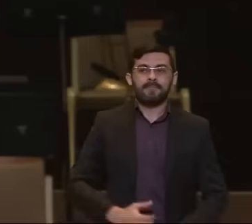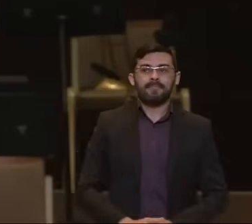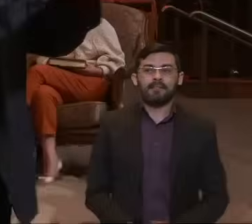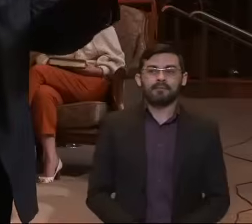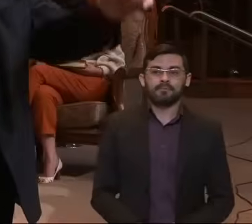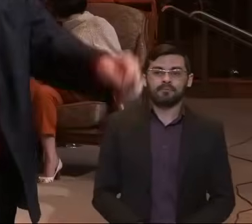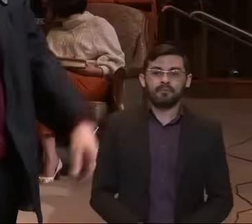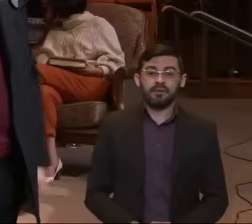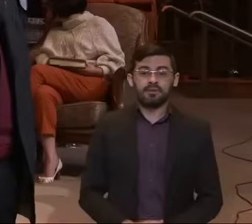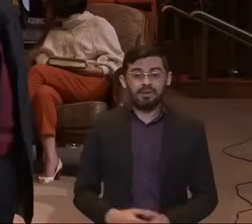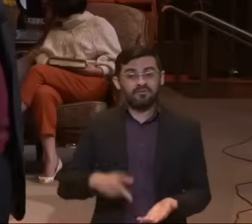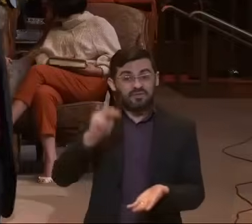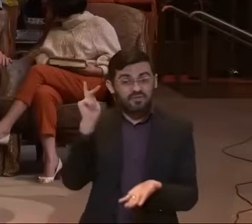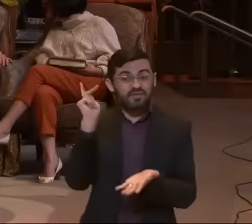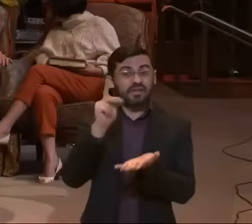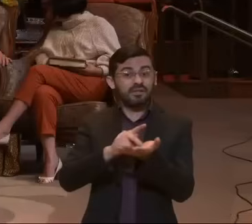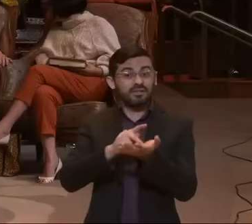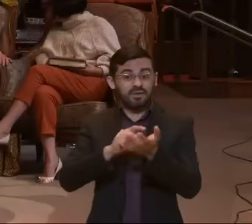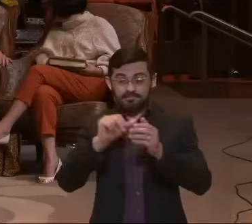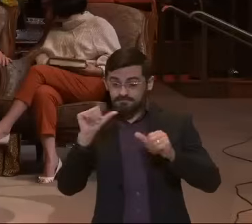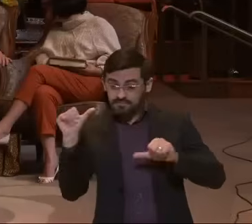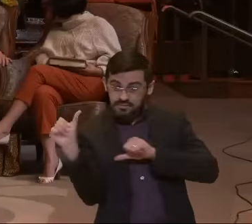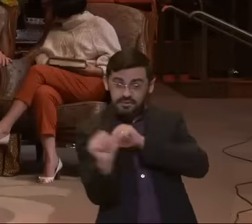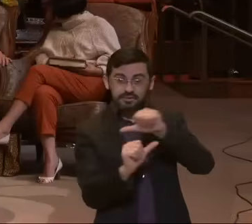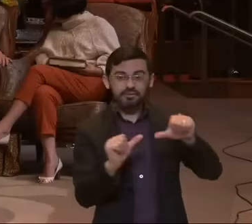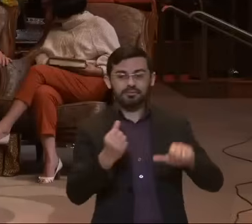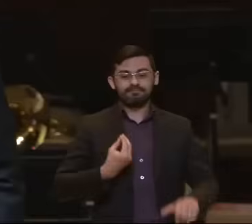E essa é a verdadeira conversão.